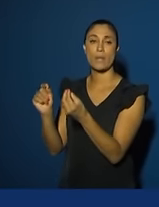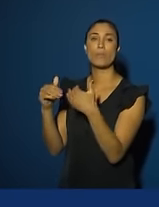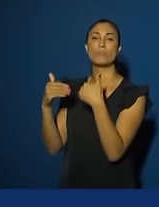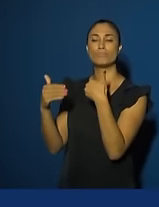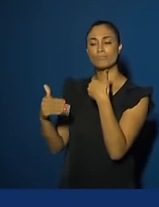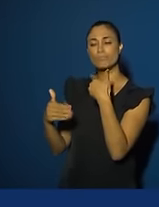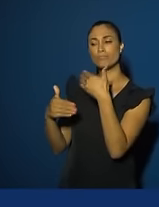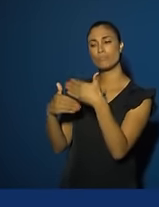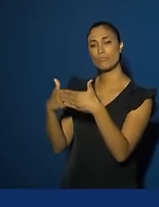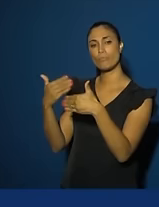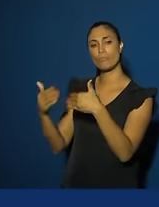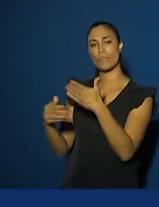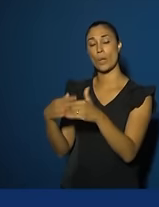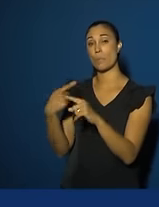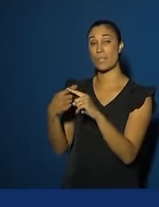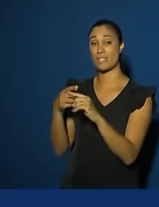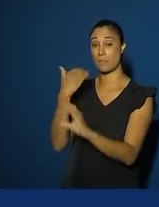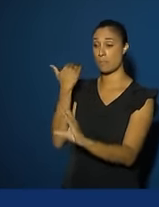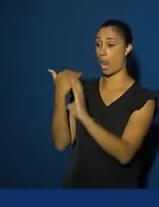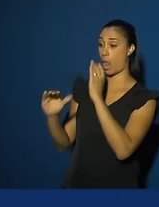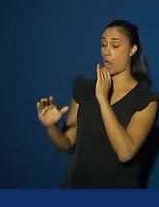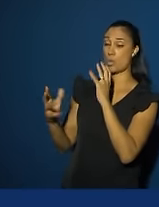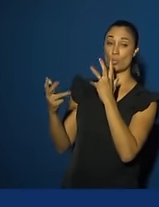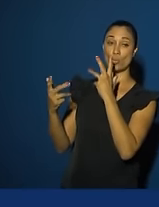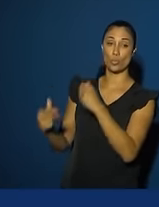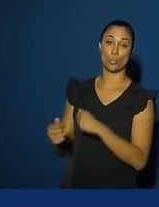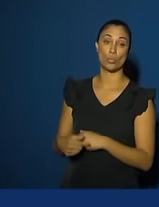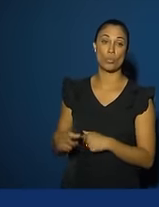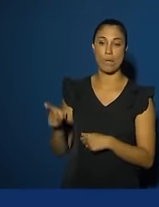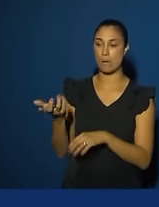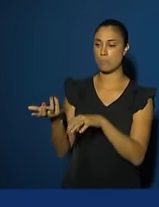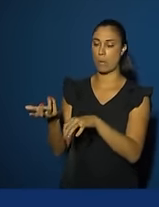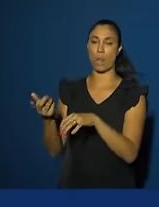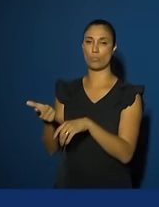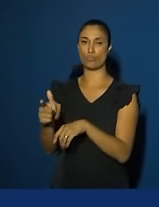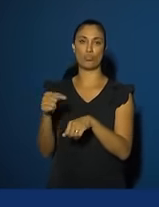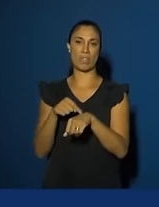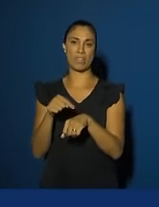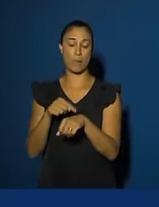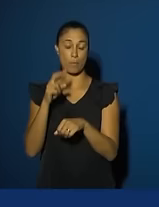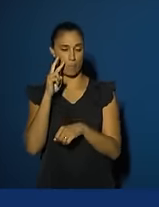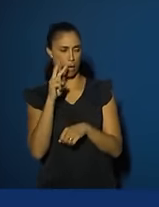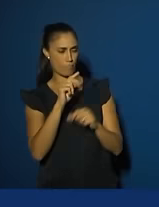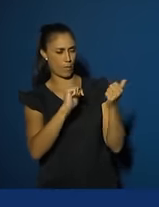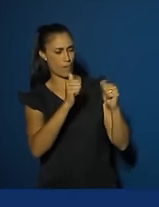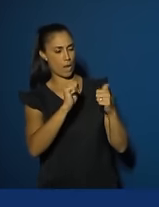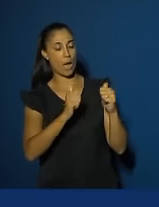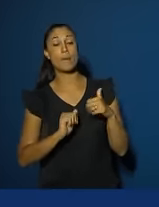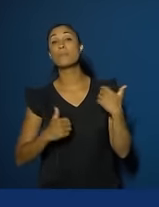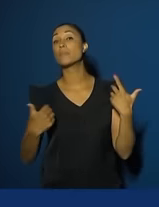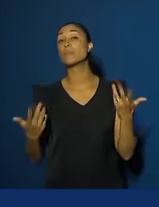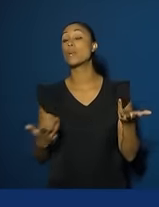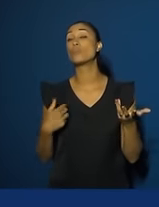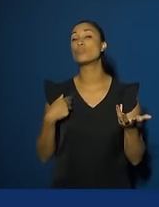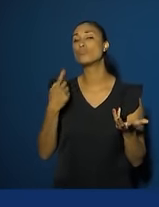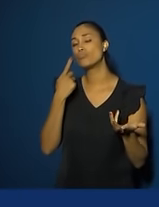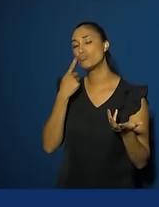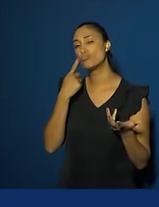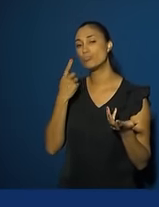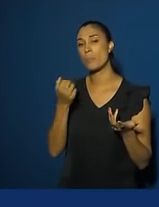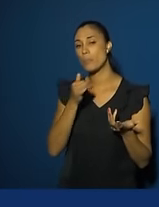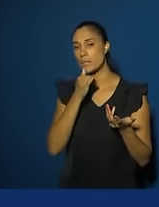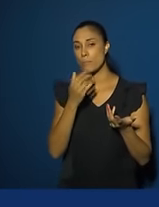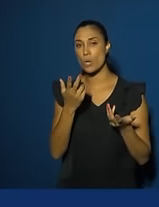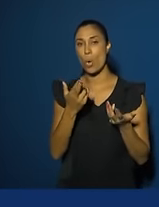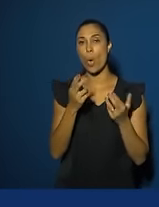gradualidade porque se manda tudo de uma vez só o congresso não tem nem tempo para apreciar então nós estamos ali que nem